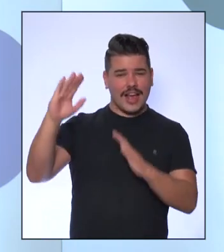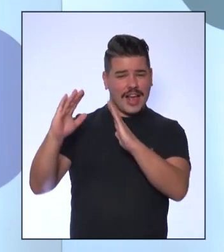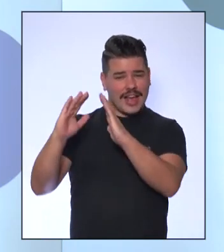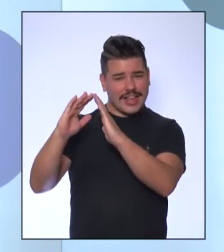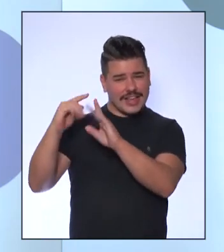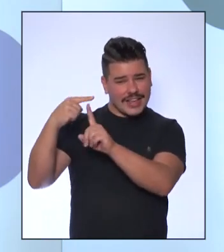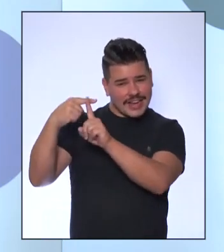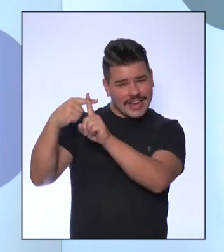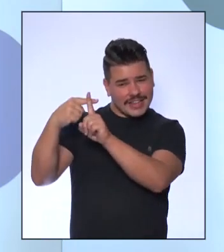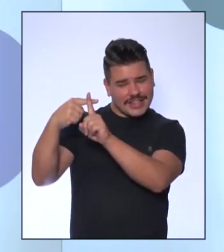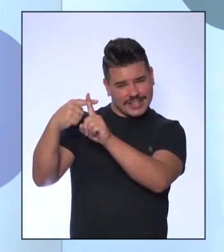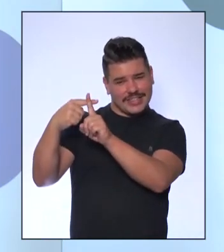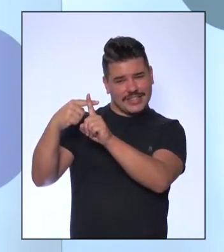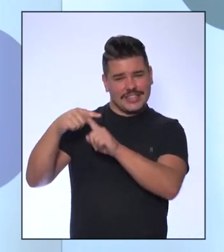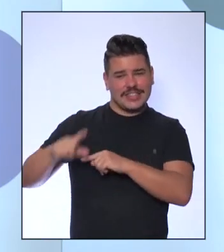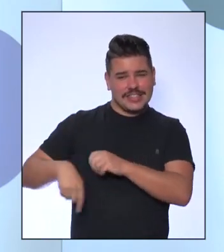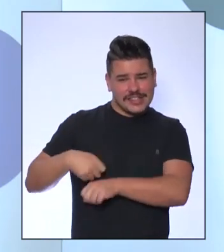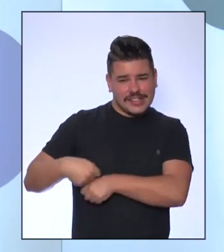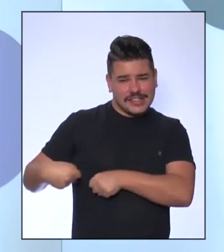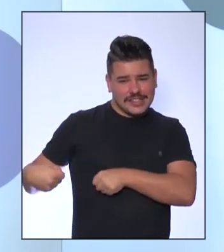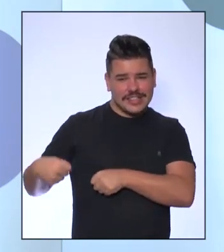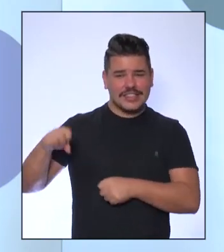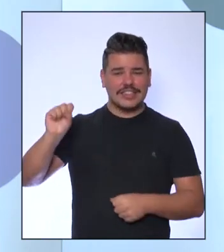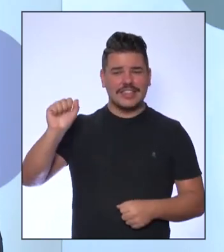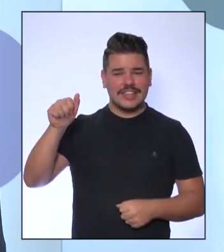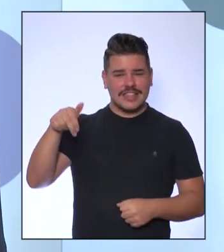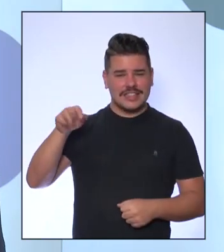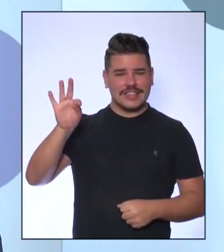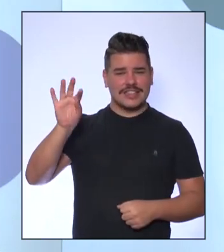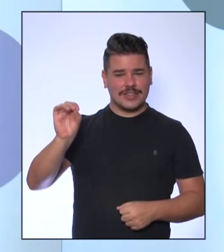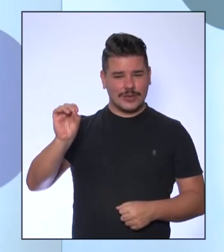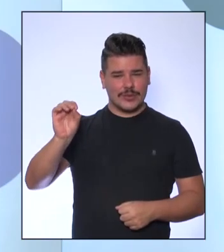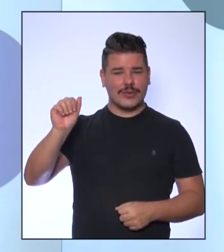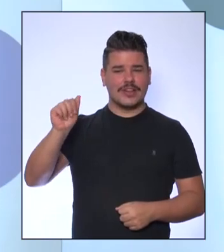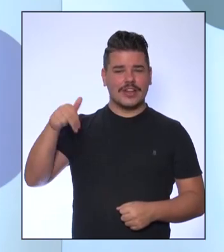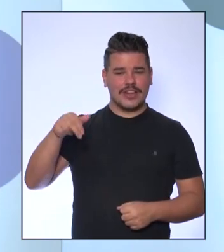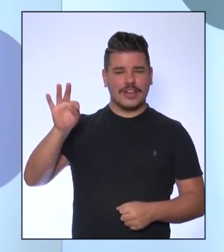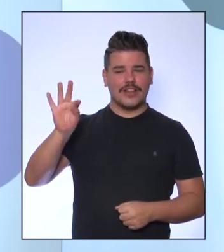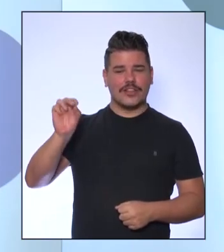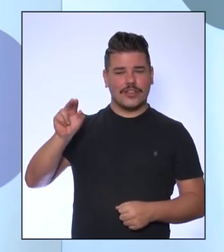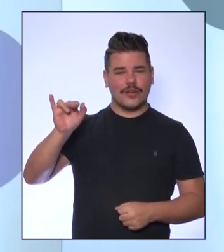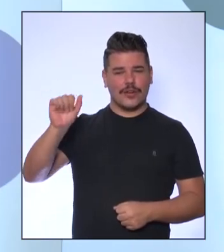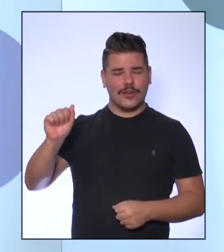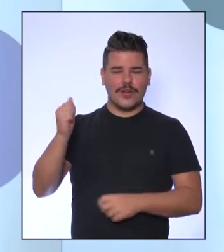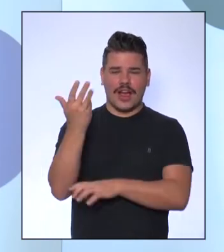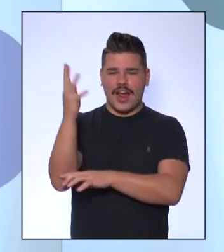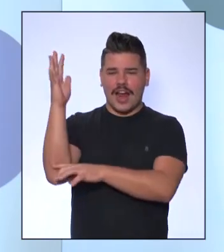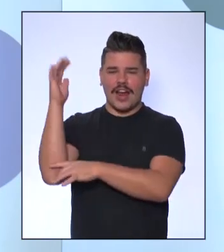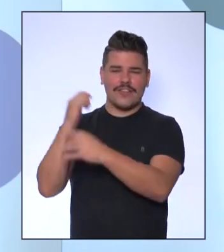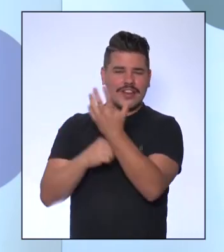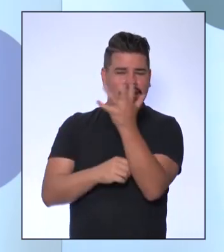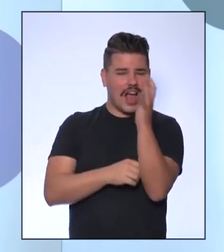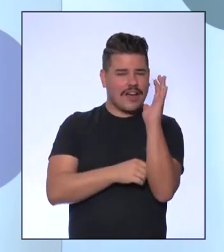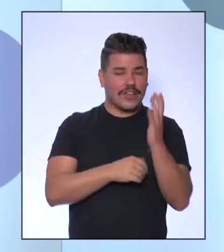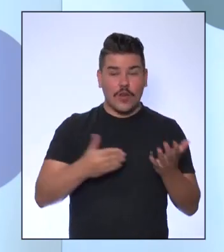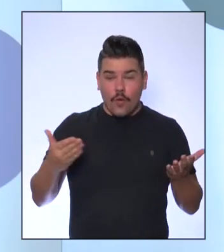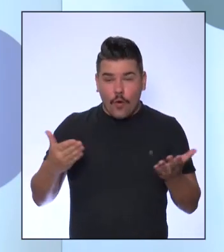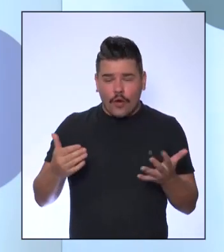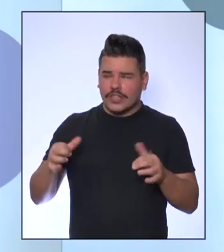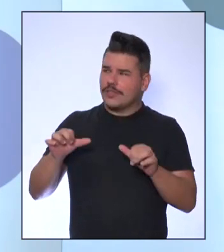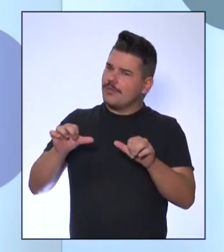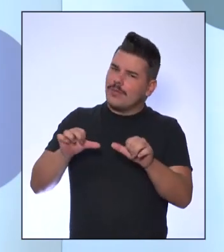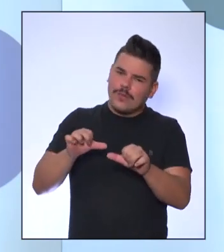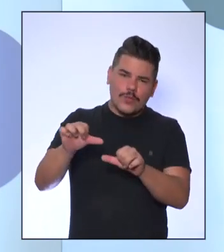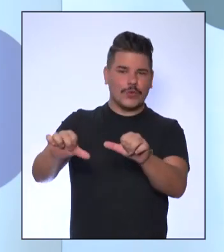Antônio, e aquelas ruas de terra, mato de um lado, mato de outro, e hoje nós estamos vendo um grande comércio que